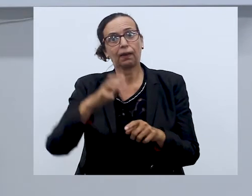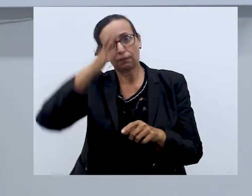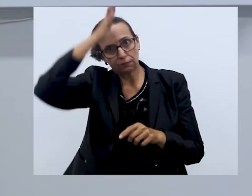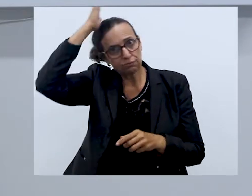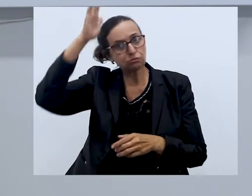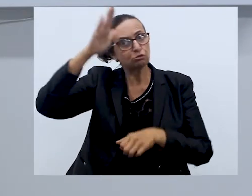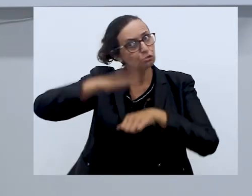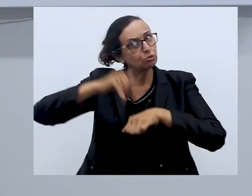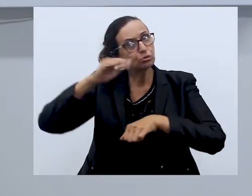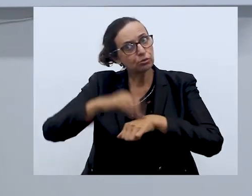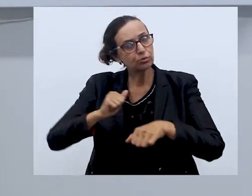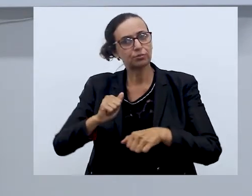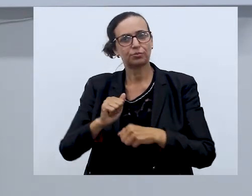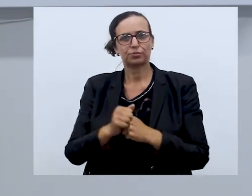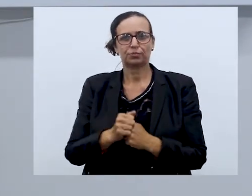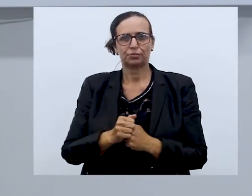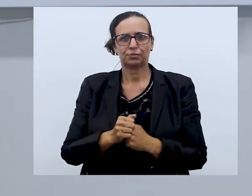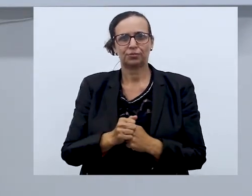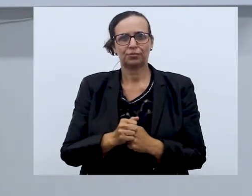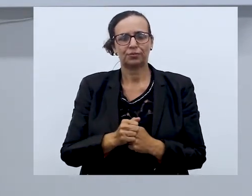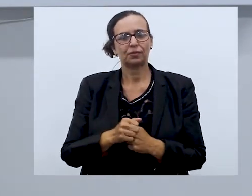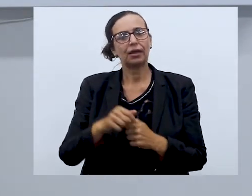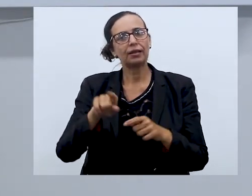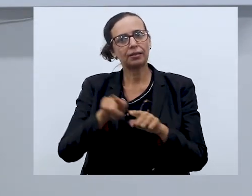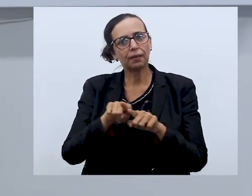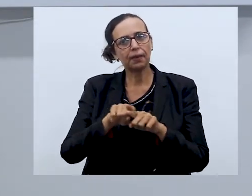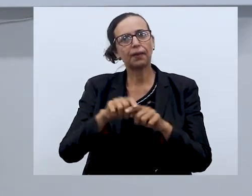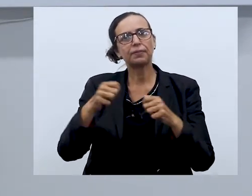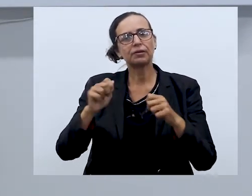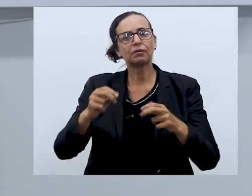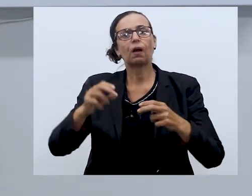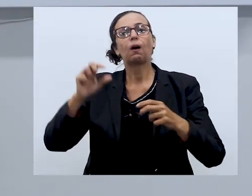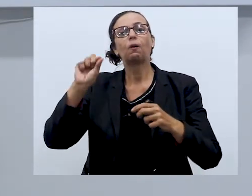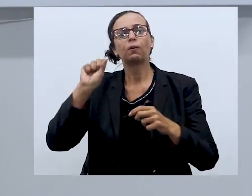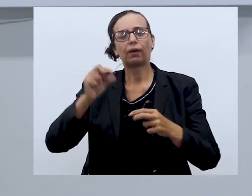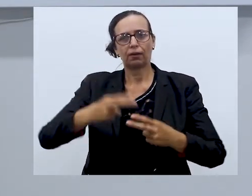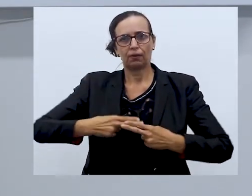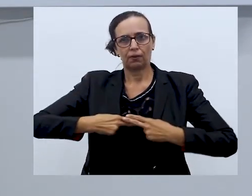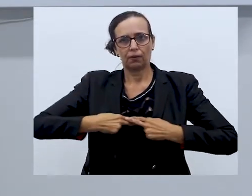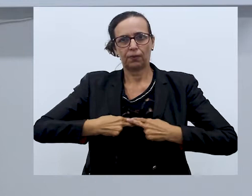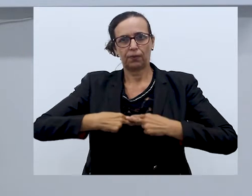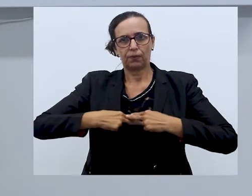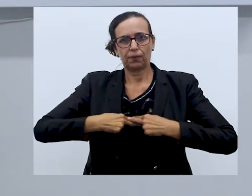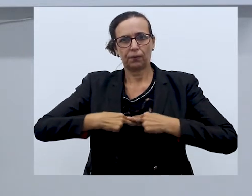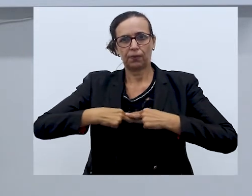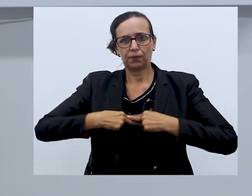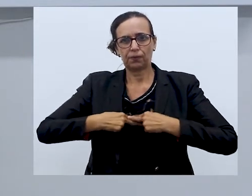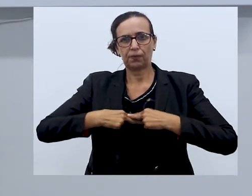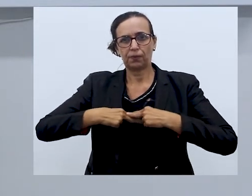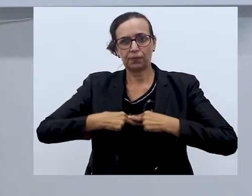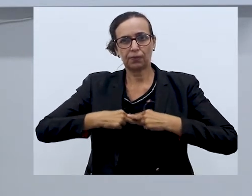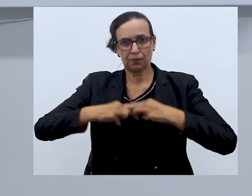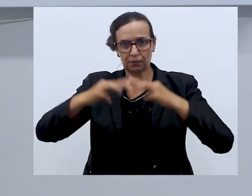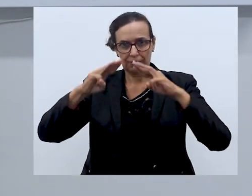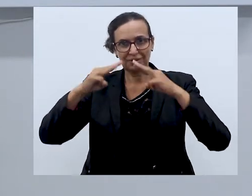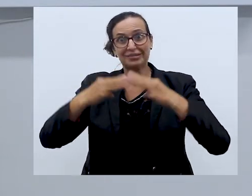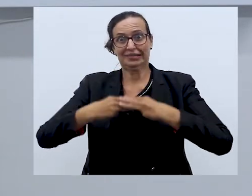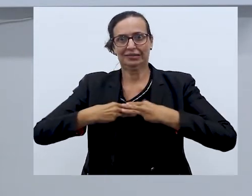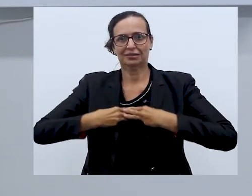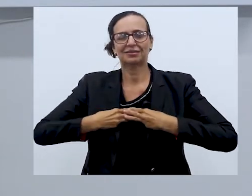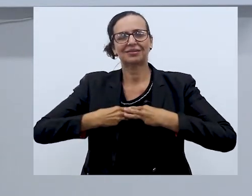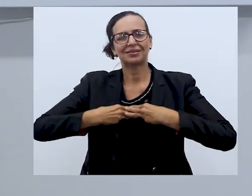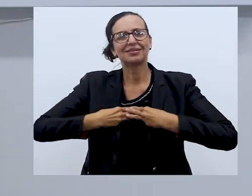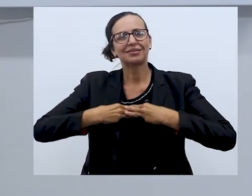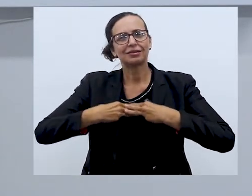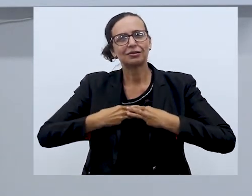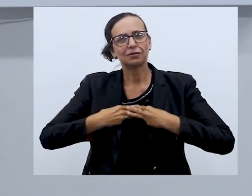Em seguida, iniciar as manobras como se fosse uma reanimação cardiorrespiratória. Mas antes de ventilar, você deve ver se o